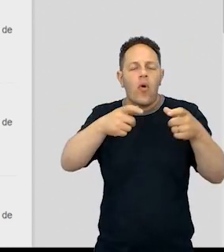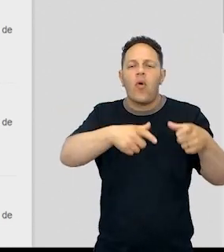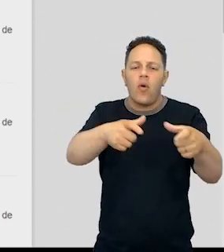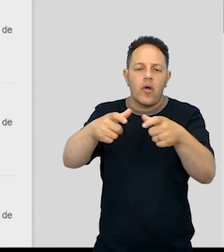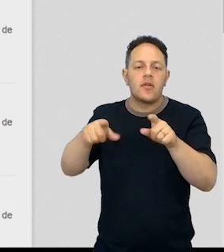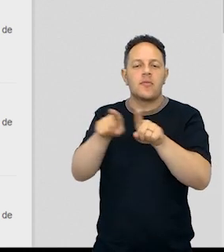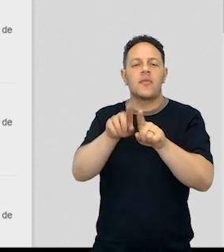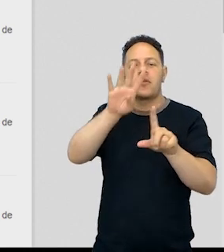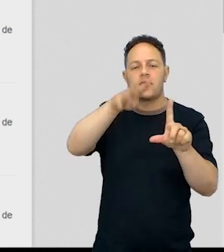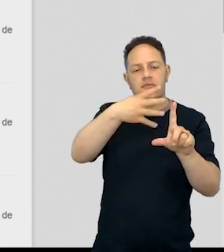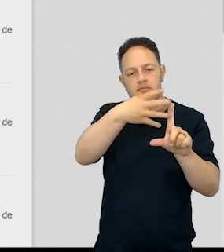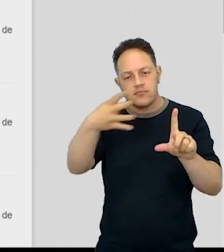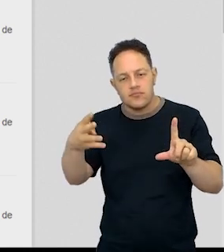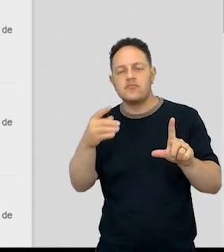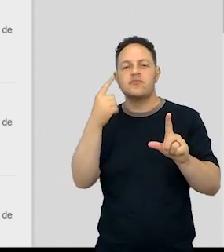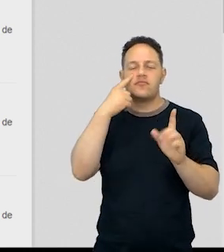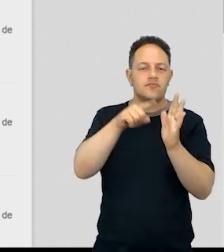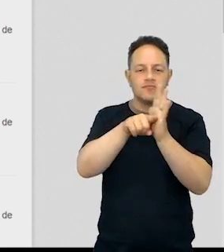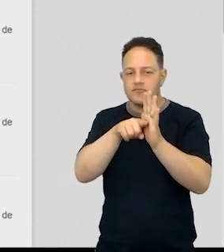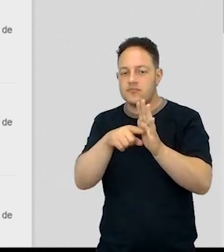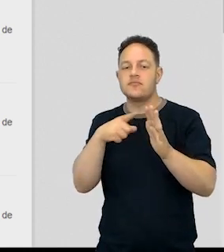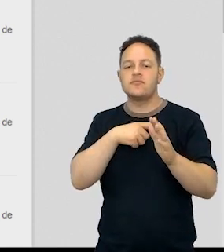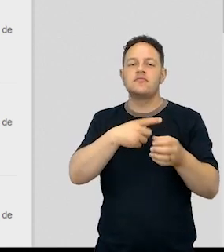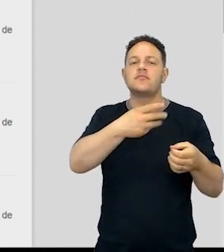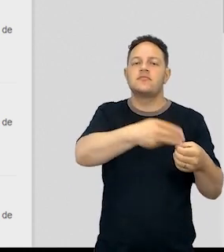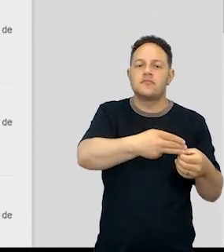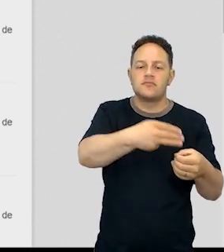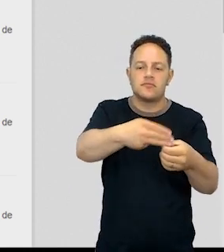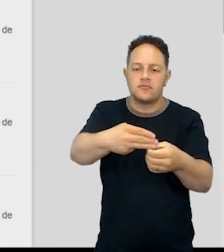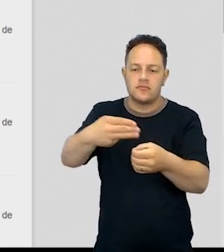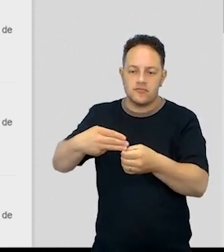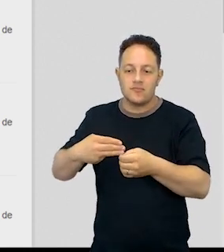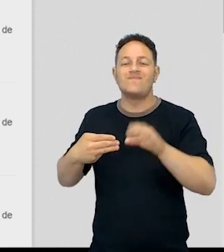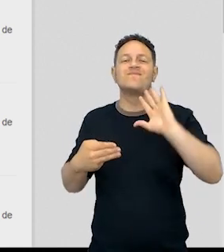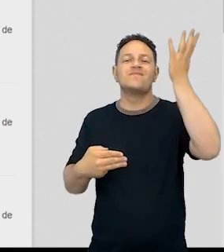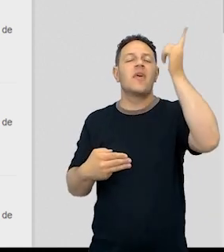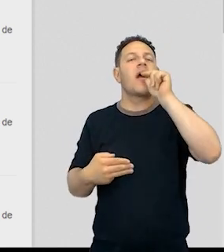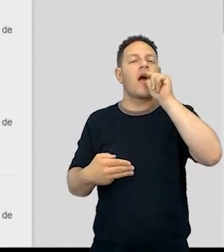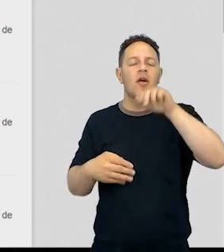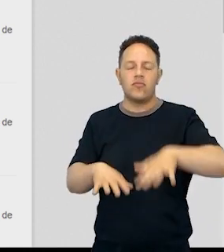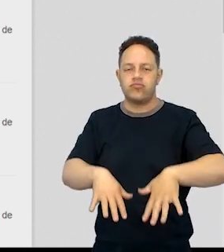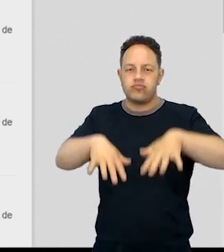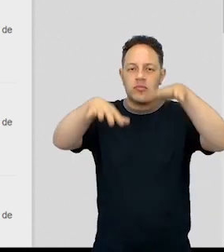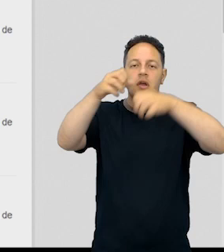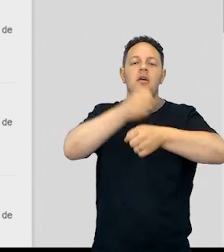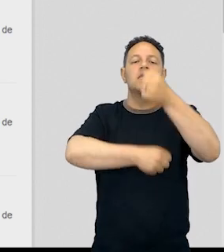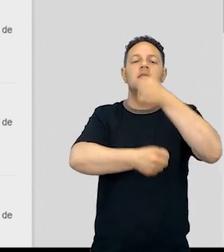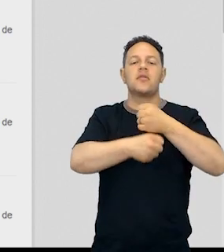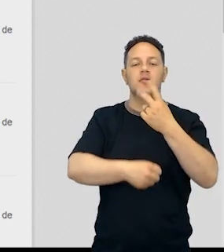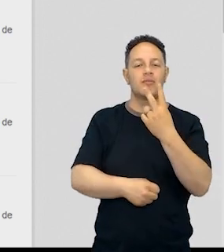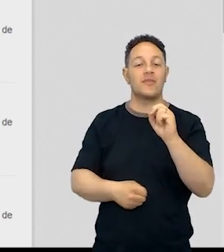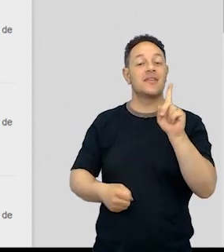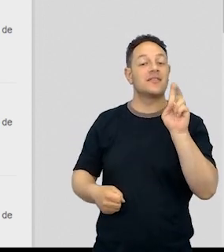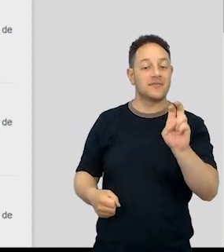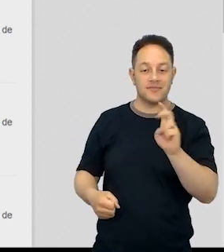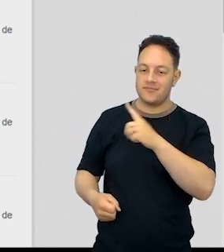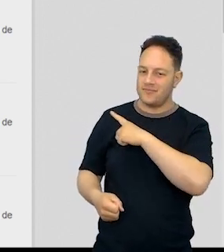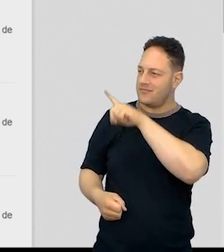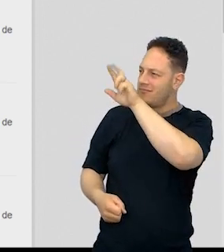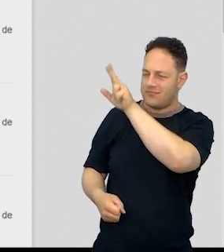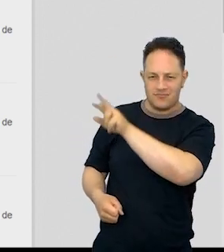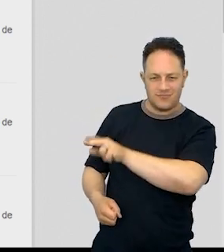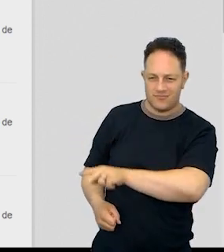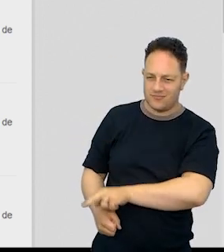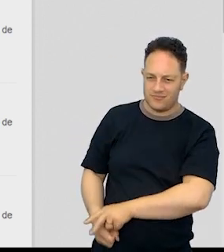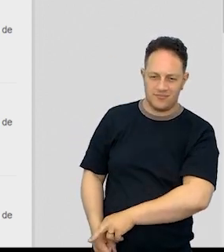em tabela. Aqui, ó, dos municípios atingidos por eventos de inundação em 2015, por exemplo. E tem várias